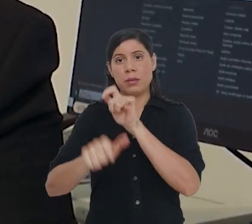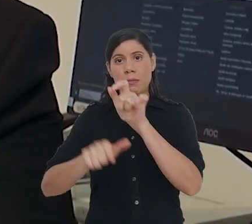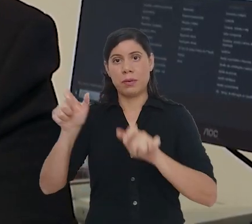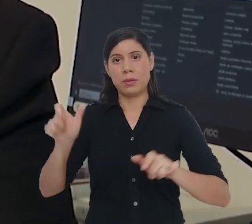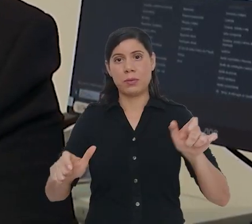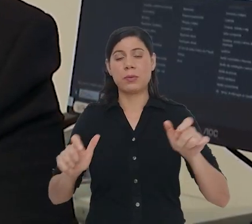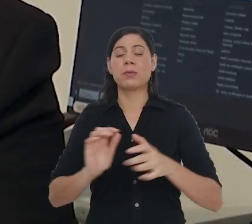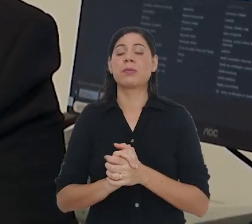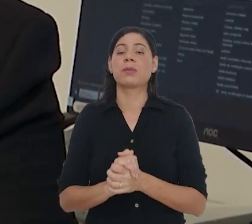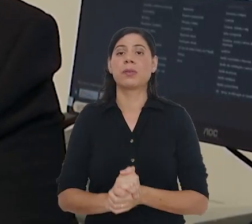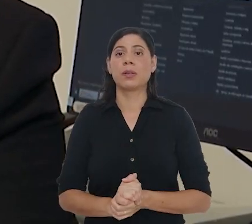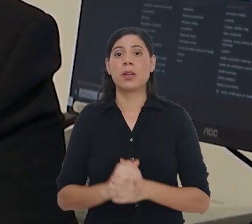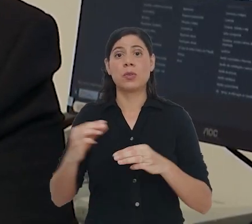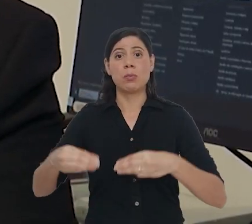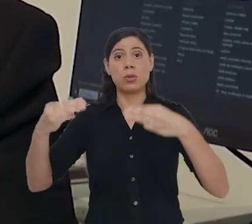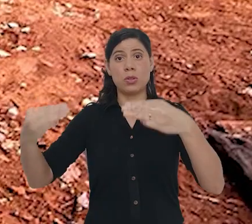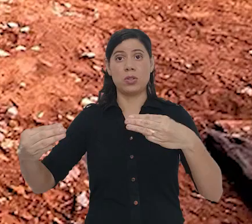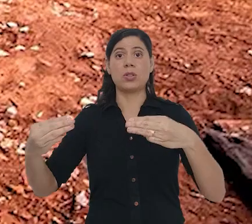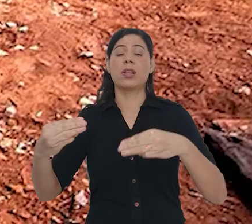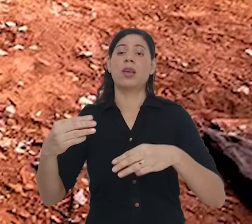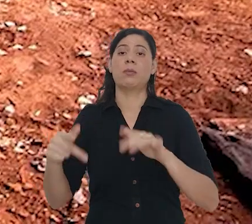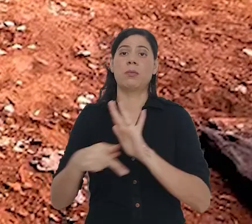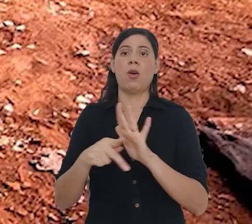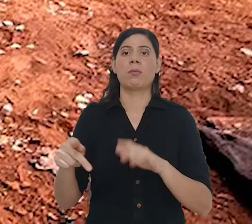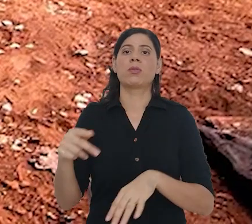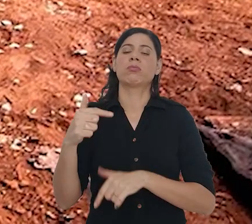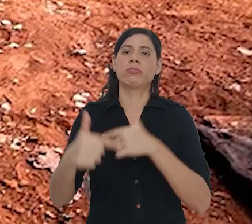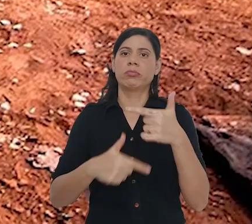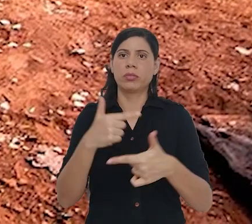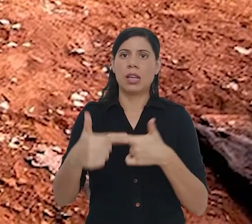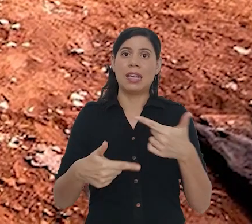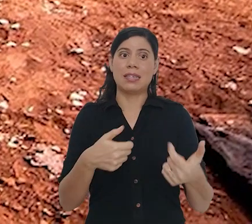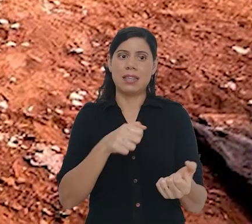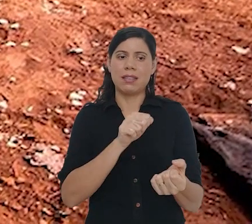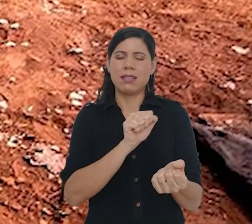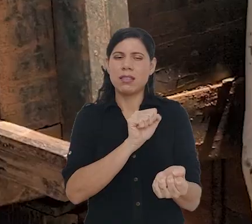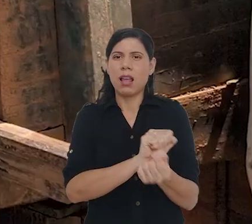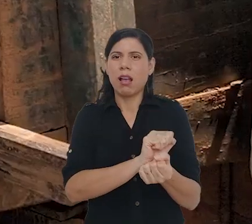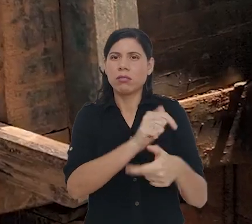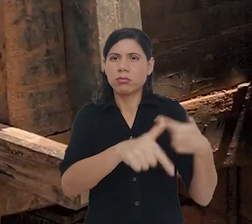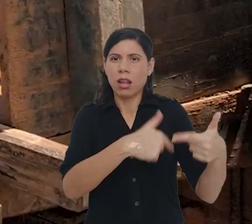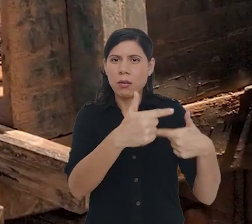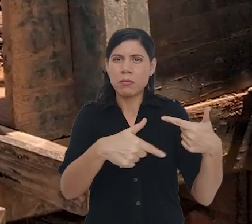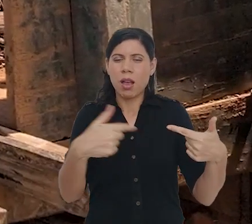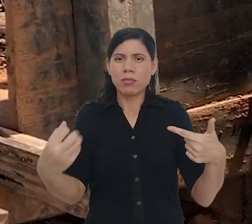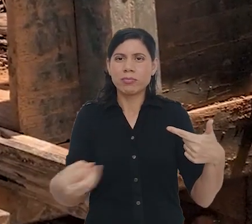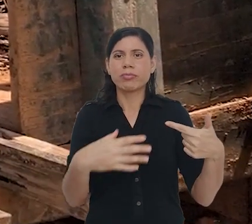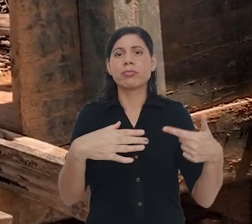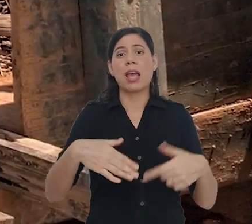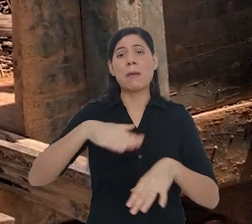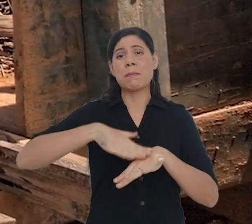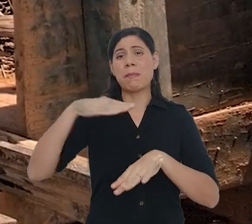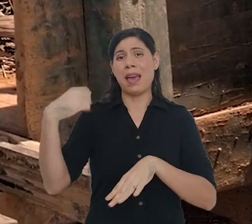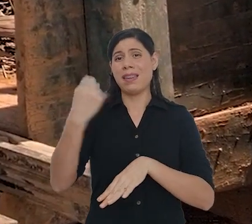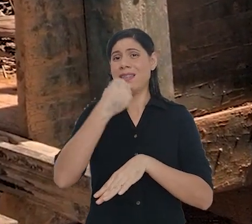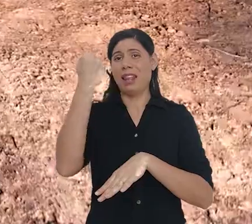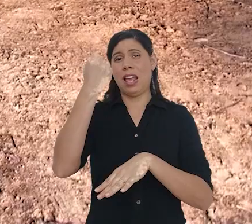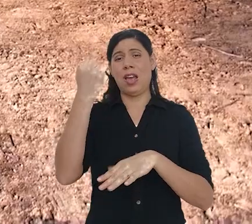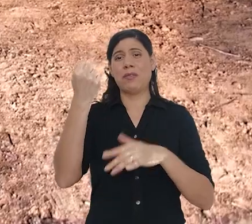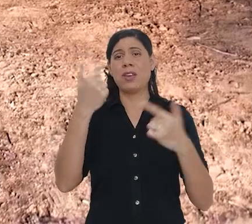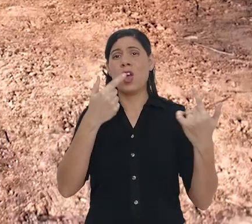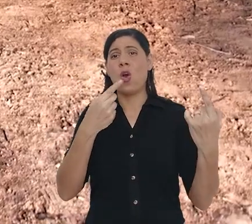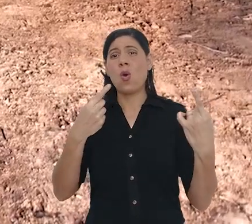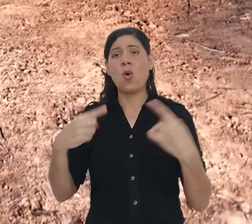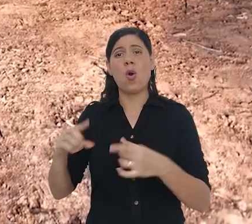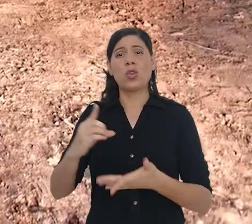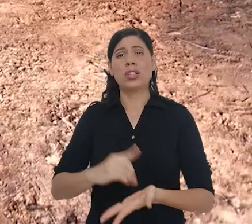Público do Trabalho, Italvar Medina, o trabalho escravo contemporâneo é uma das situações mais graves de desumanização e